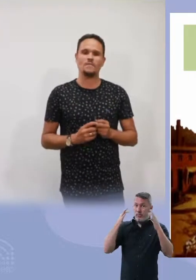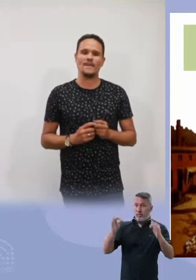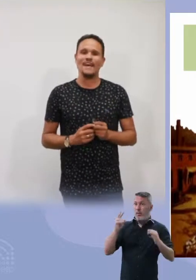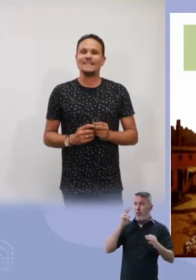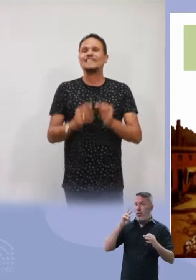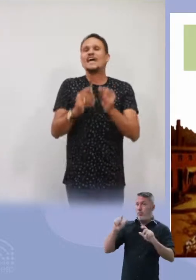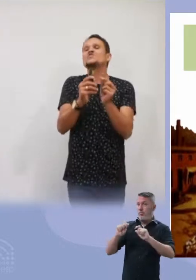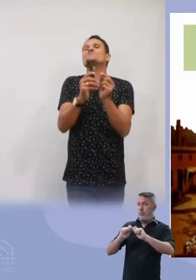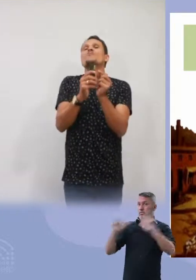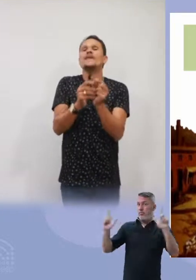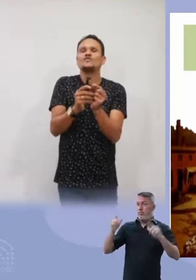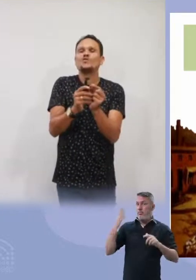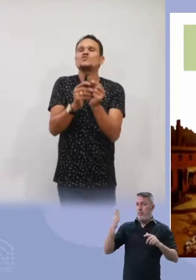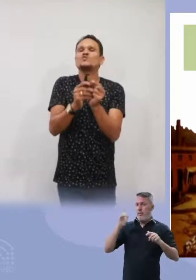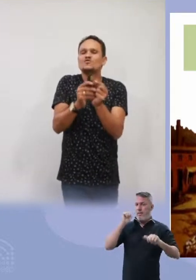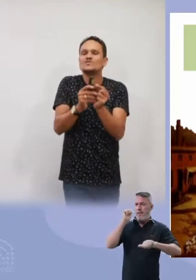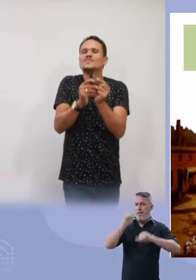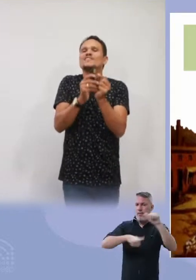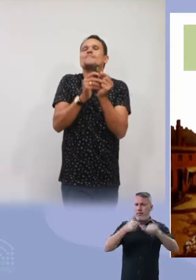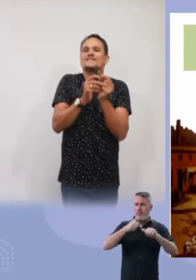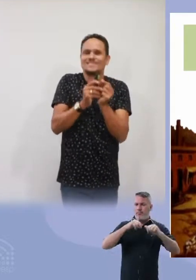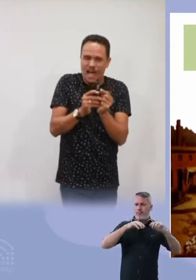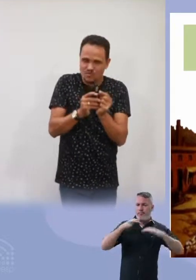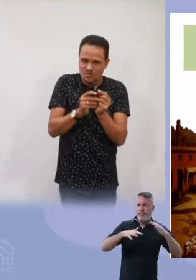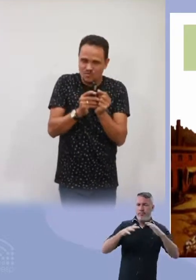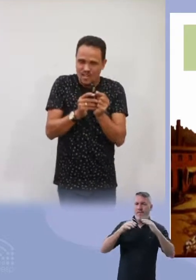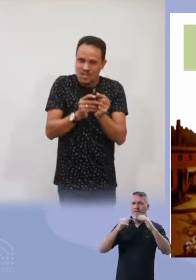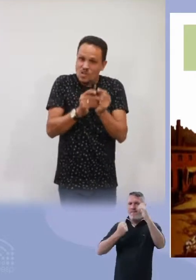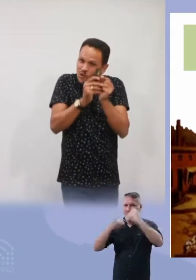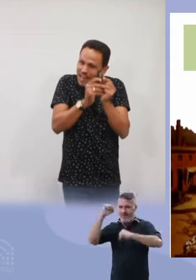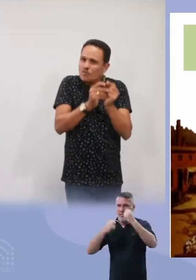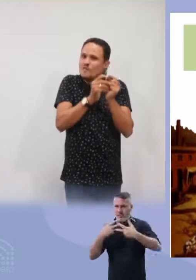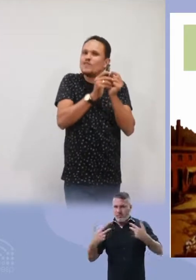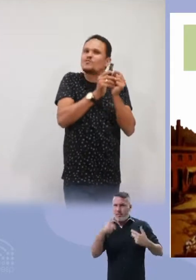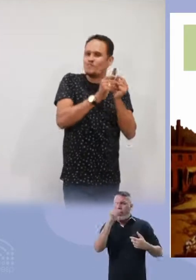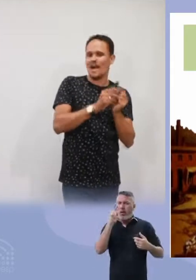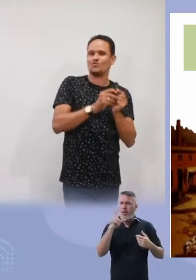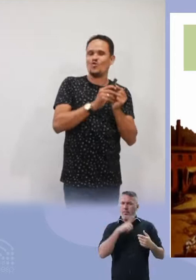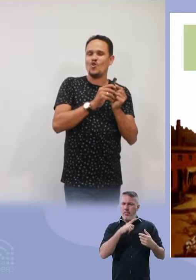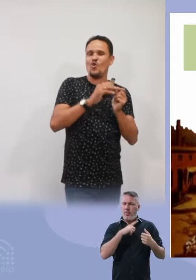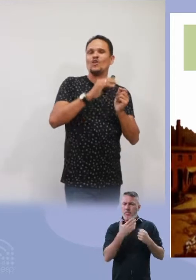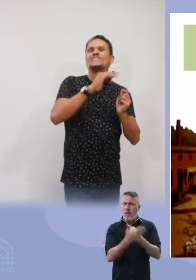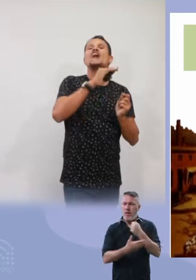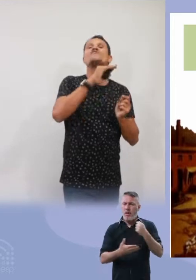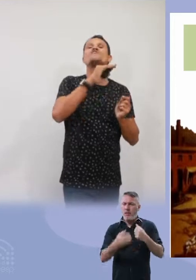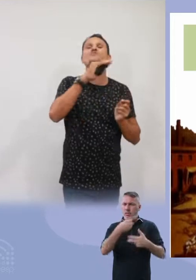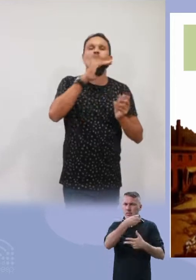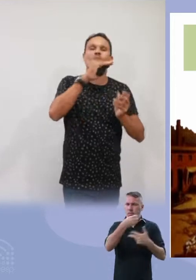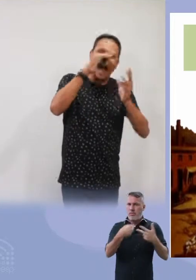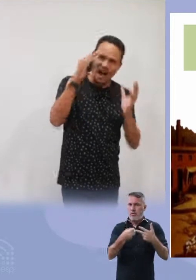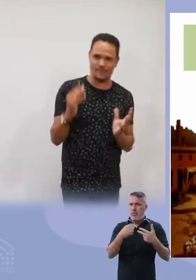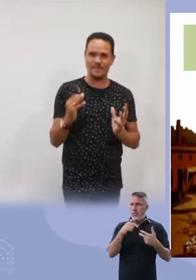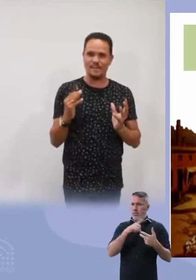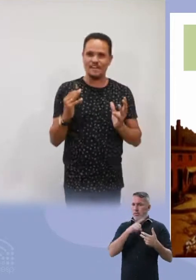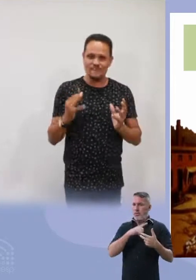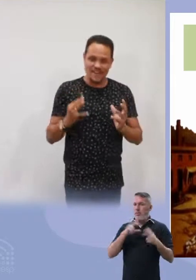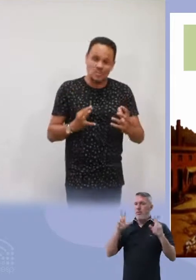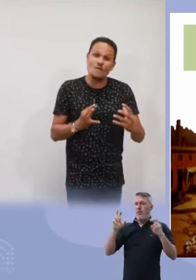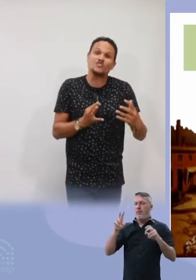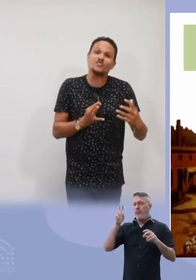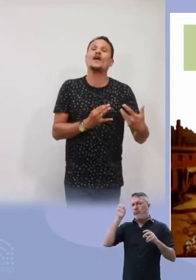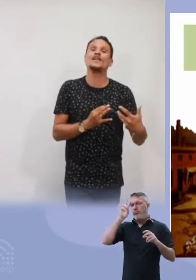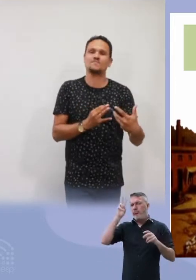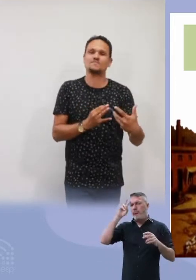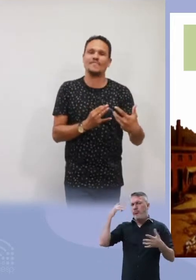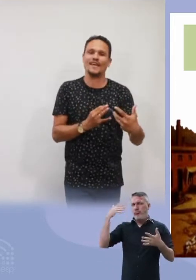comigo. Desde o momento que nossos antepassados iam lá no meio do mato, cortavam uma árvore, faziam